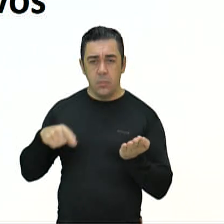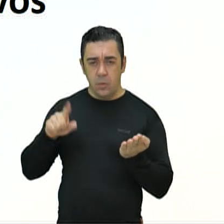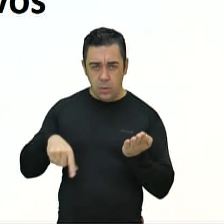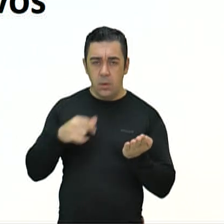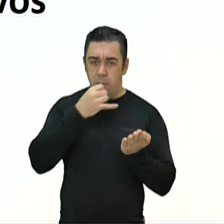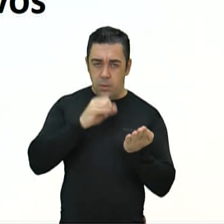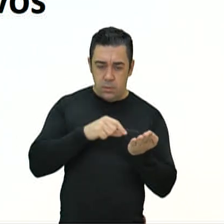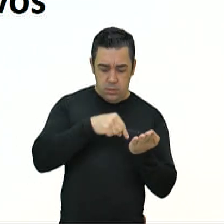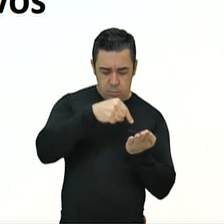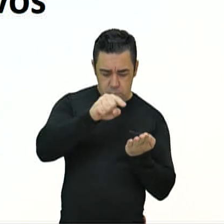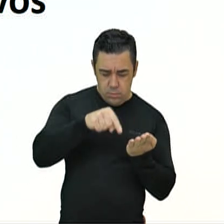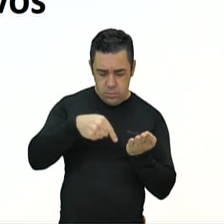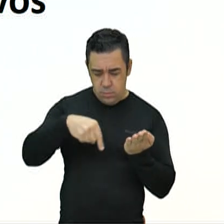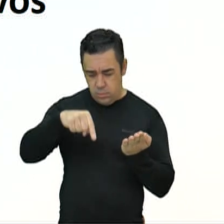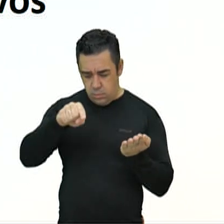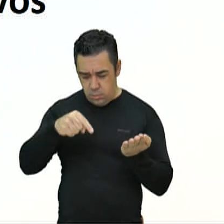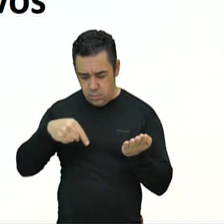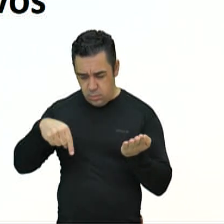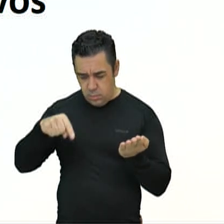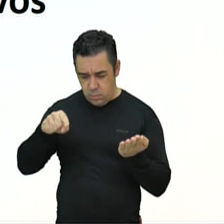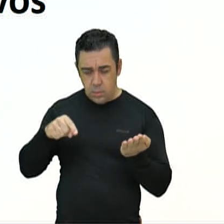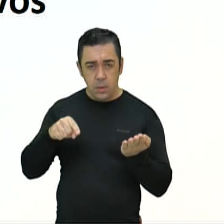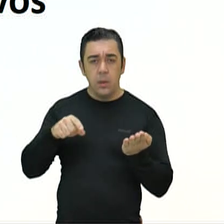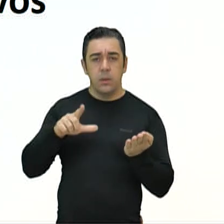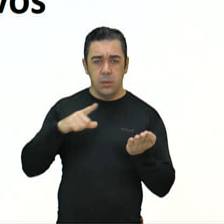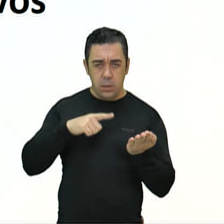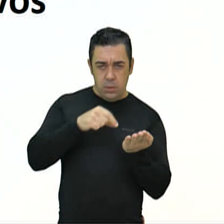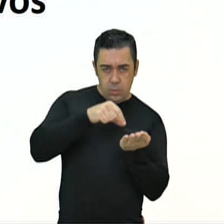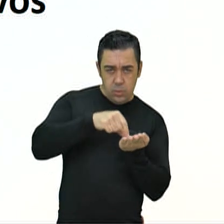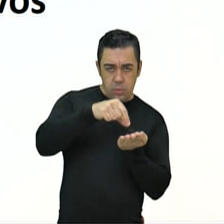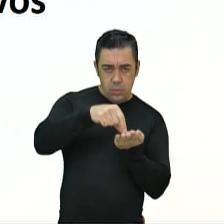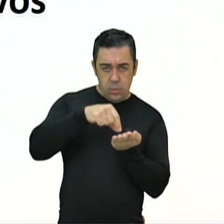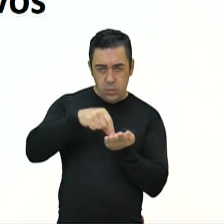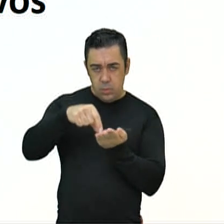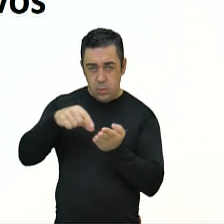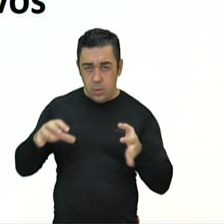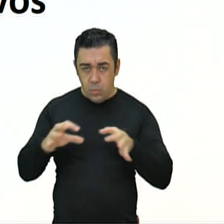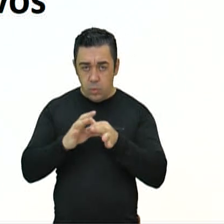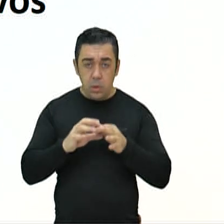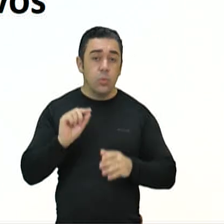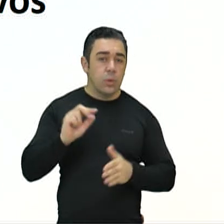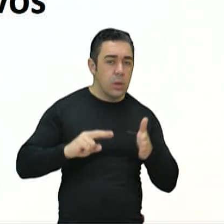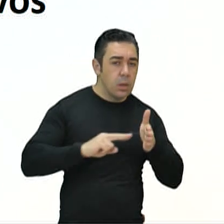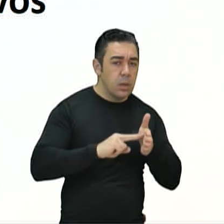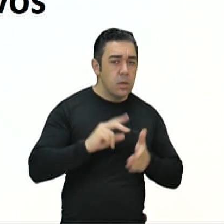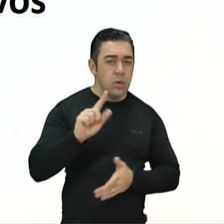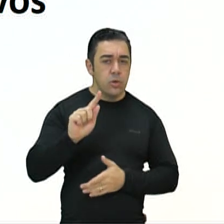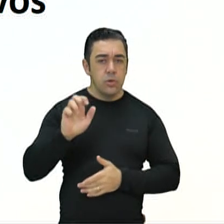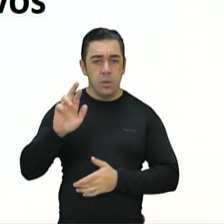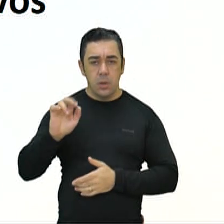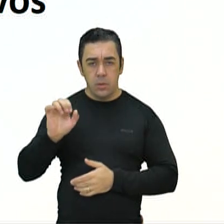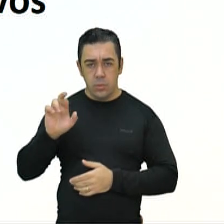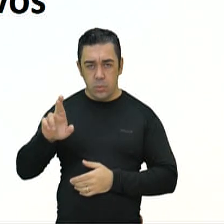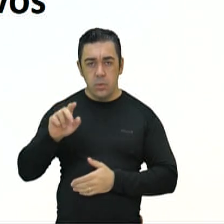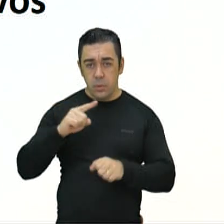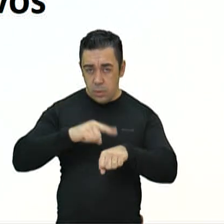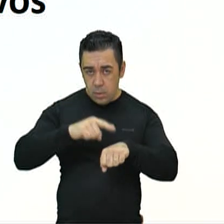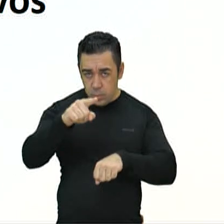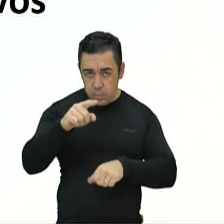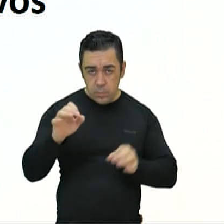da corrente elétrica, dispositivos ligados a um gerador. Então, nós vamos dar um tempinho, vocês resolvem, já voltamos